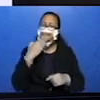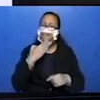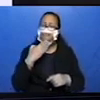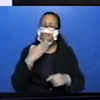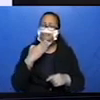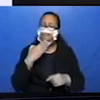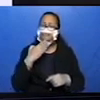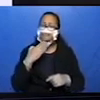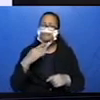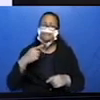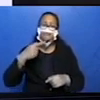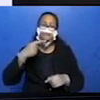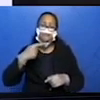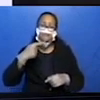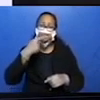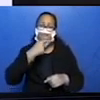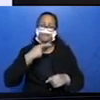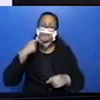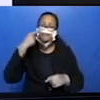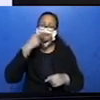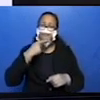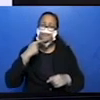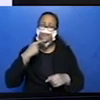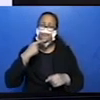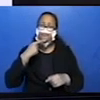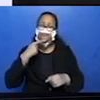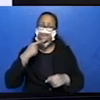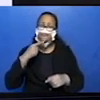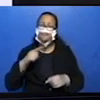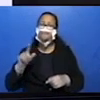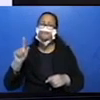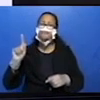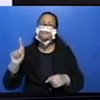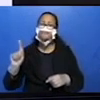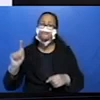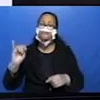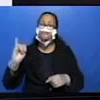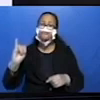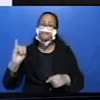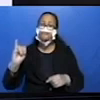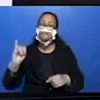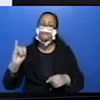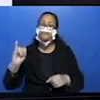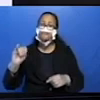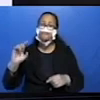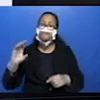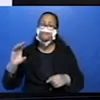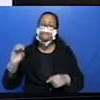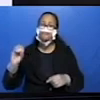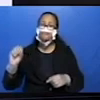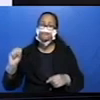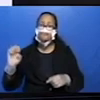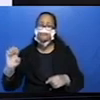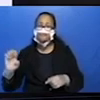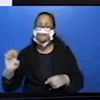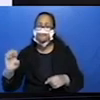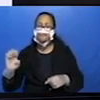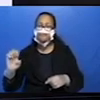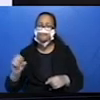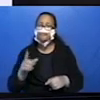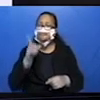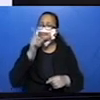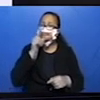Veja como isso ocorre. A água é absorvida do solo